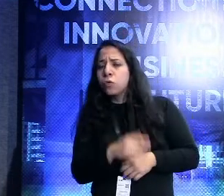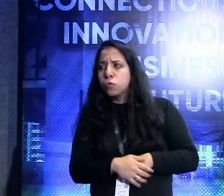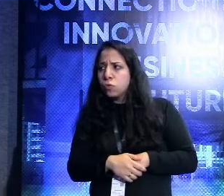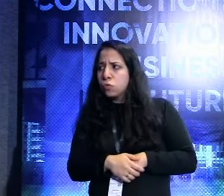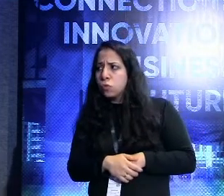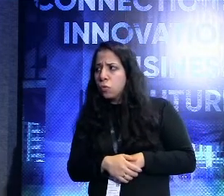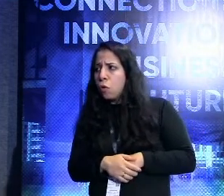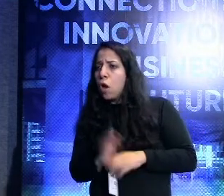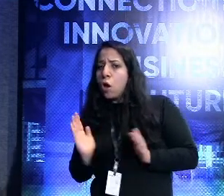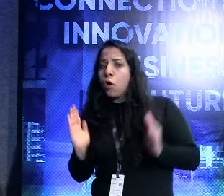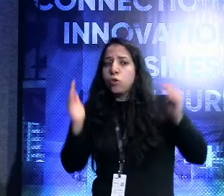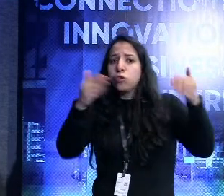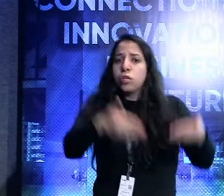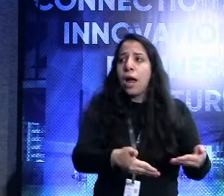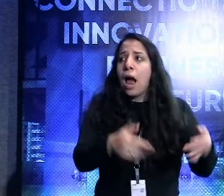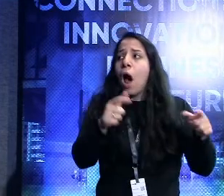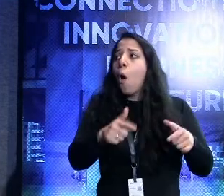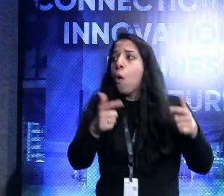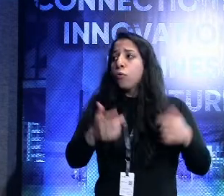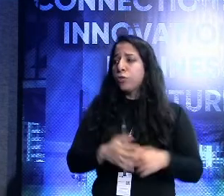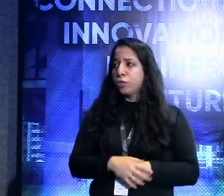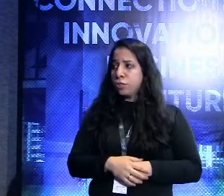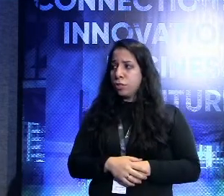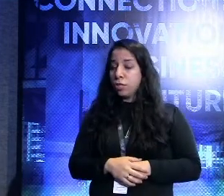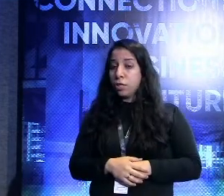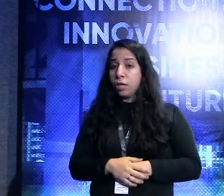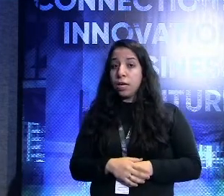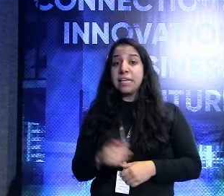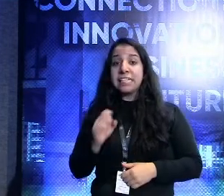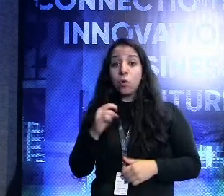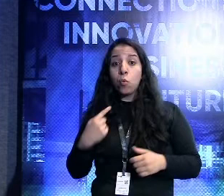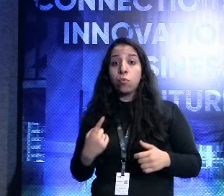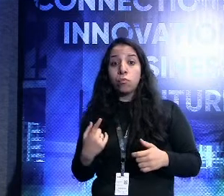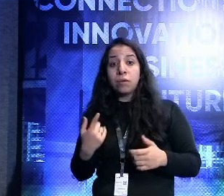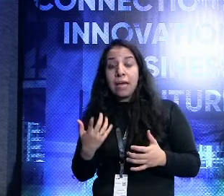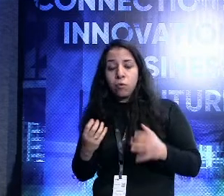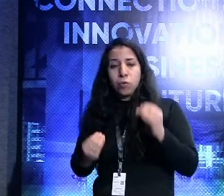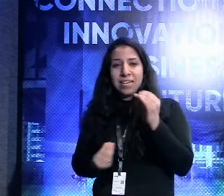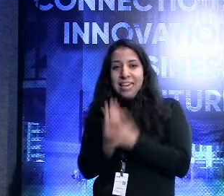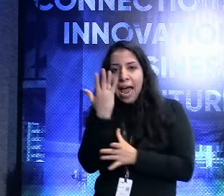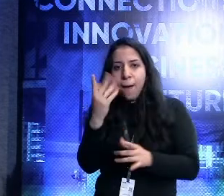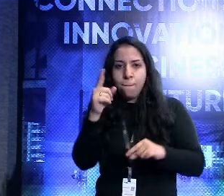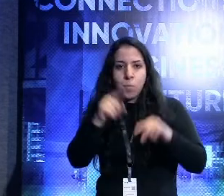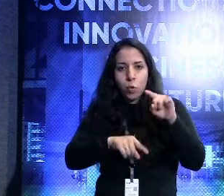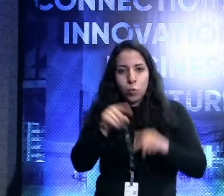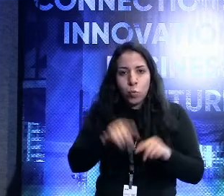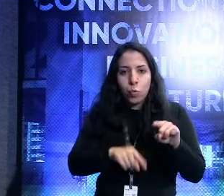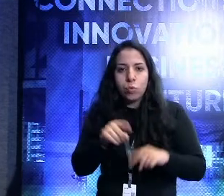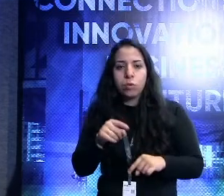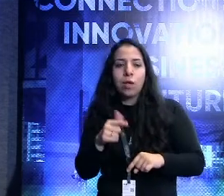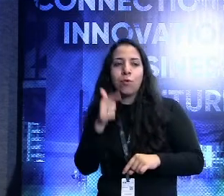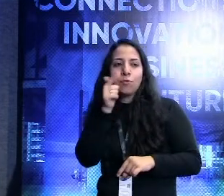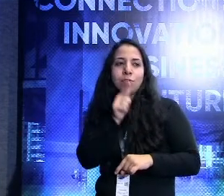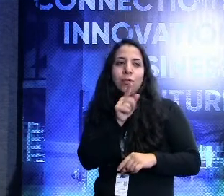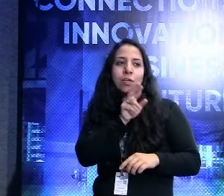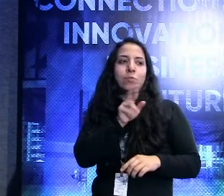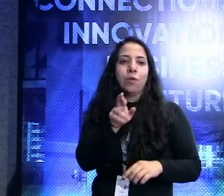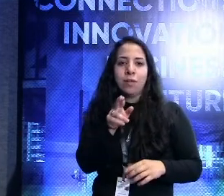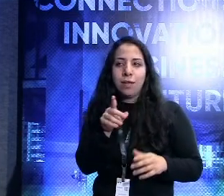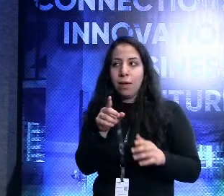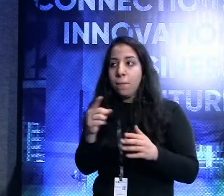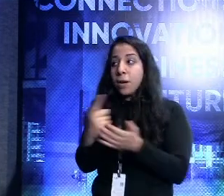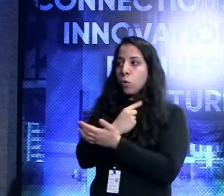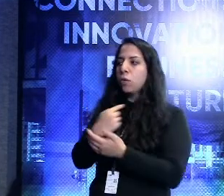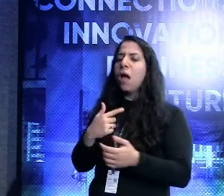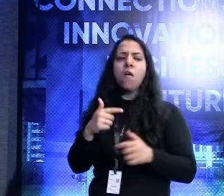quero ir, né? Quando eu consigo criar produtos, eu consigo responder perguntas como para onde eu estou indo, né? E aí, quando